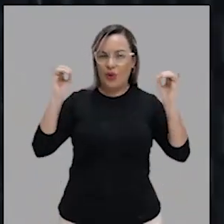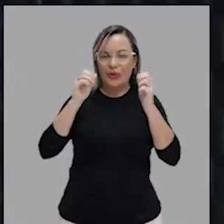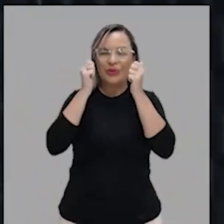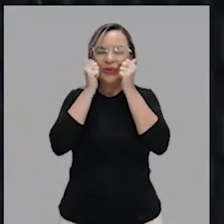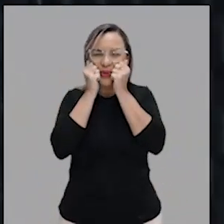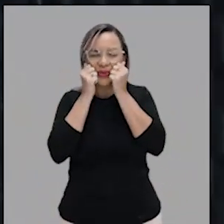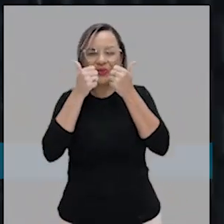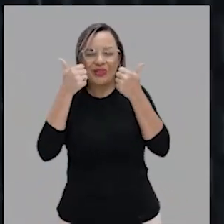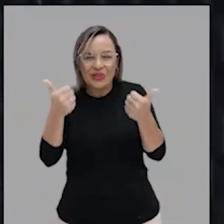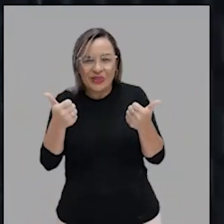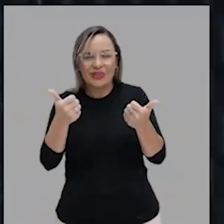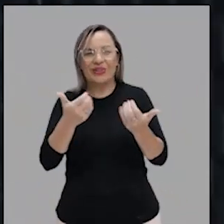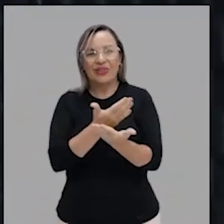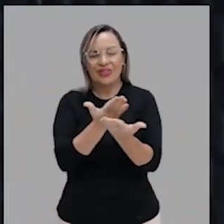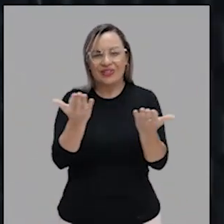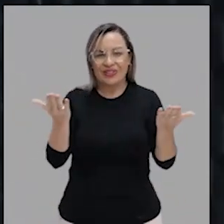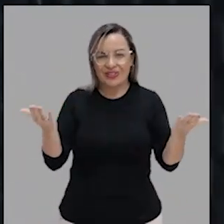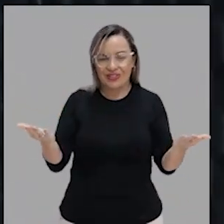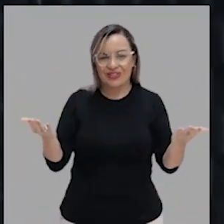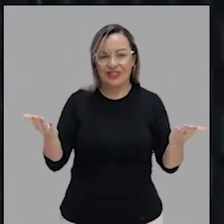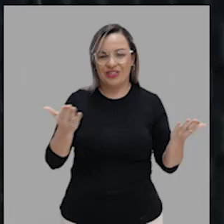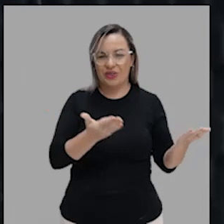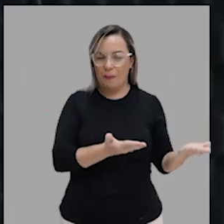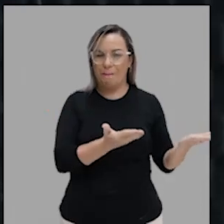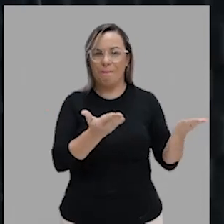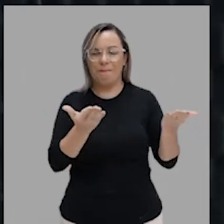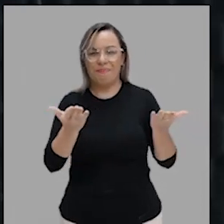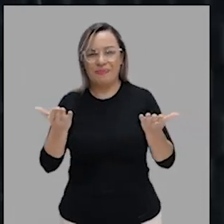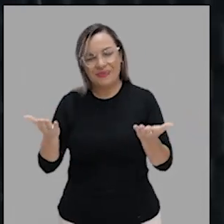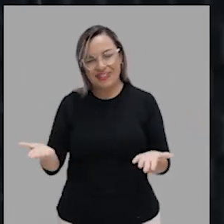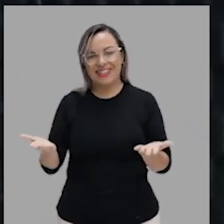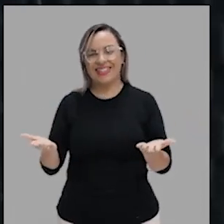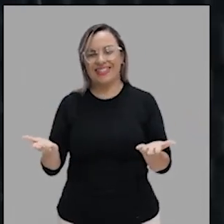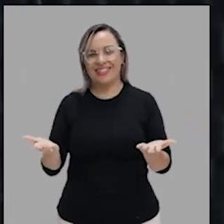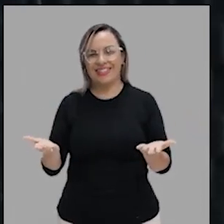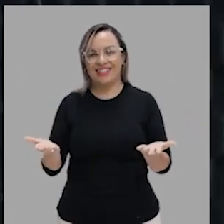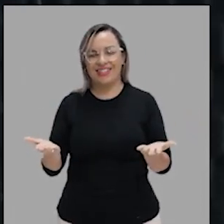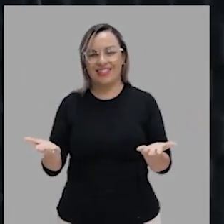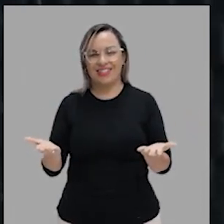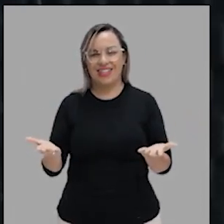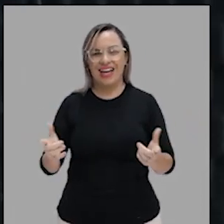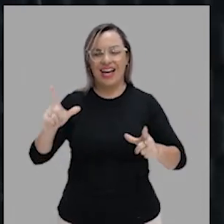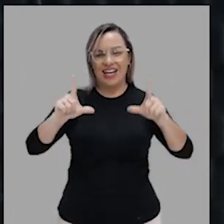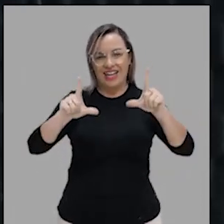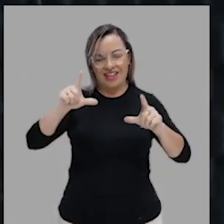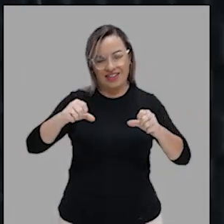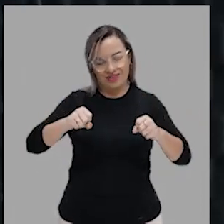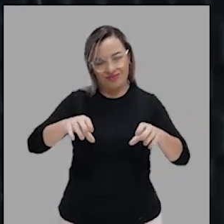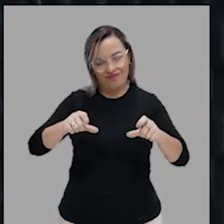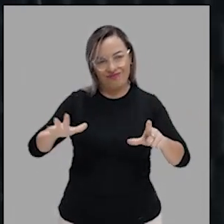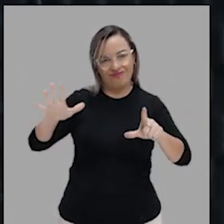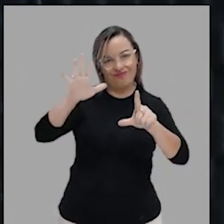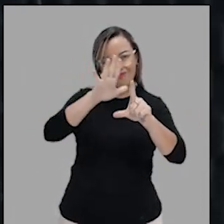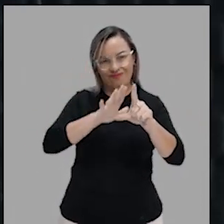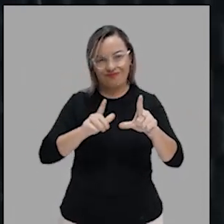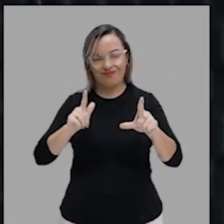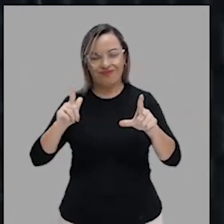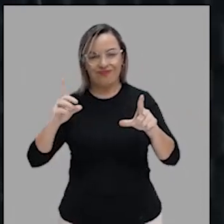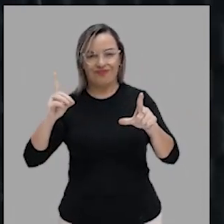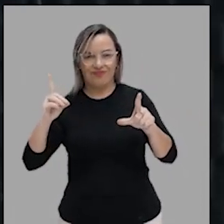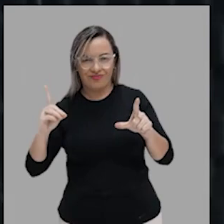chuchus, tudo bem com vocês? Sejam todos muito bem-vindos à TV Educação, a plataforma Gonçalves